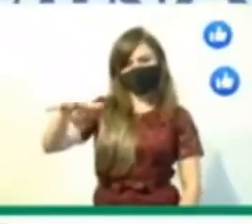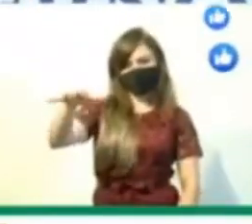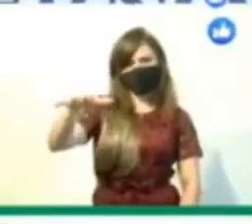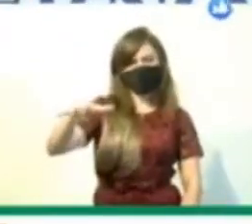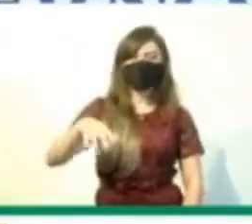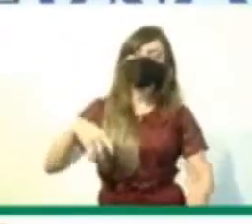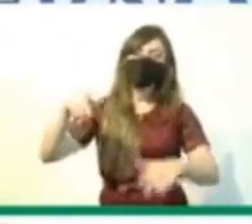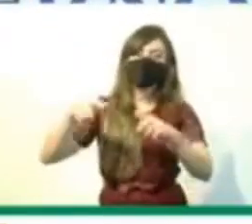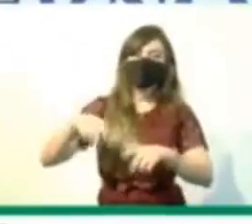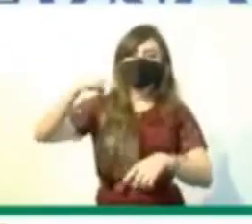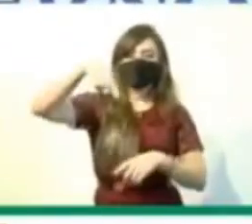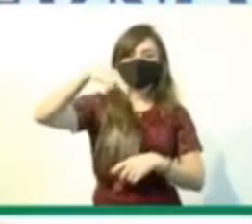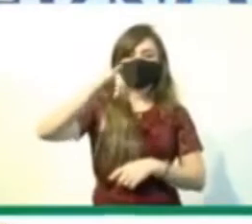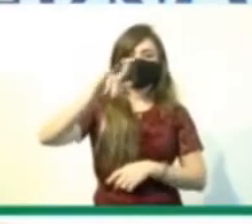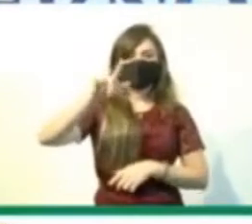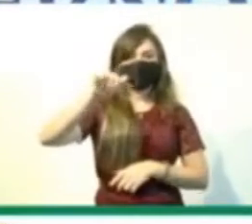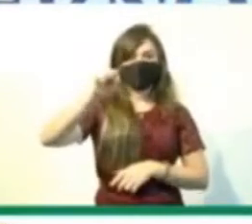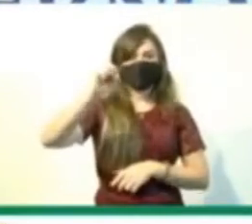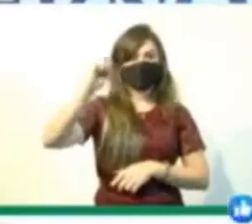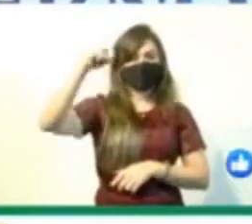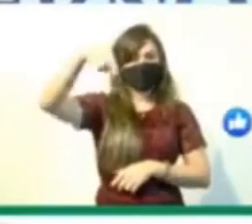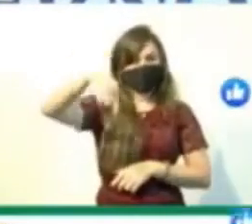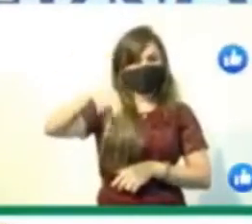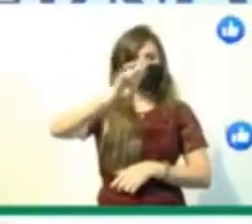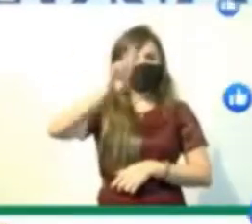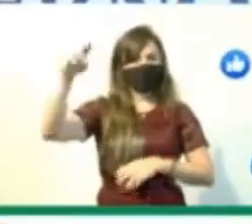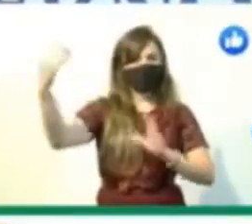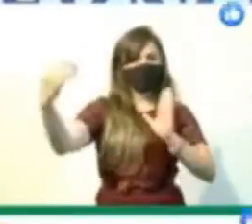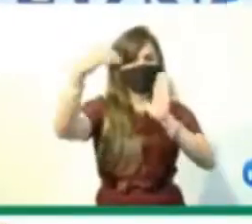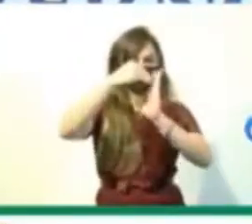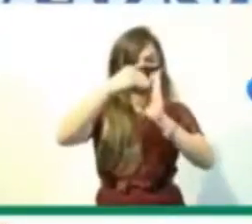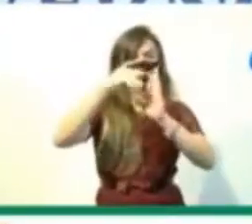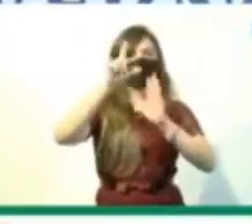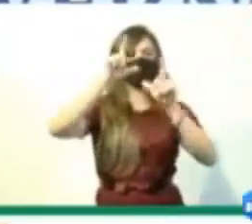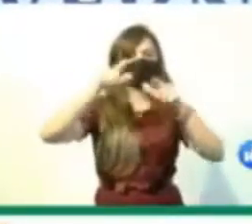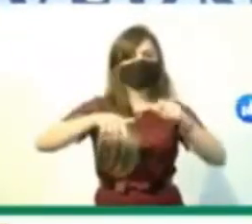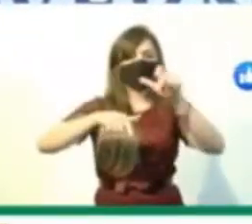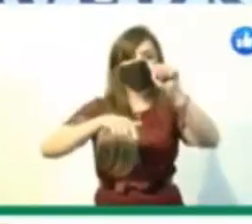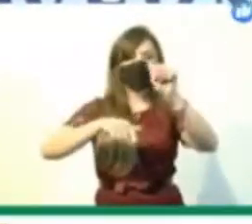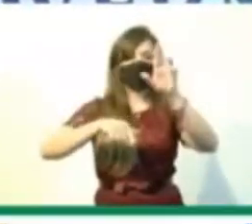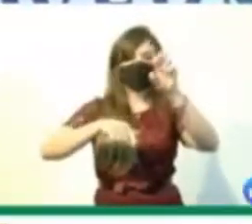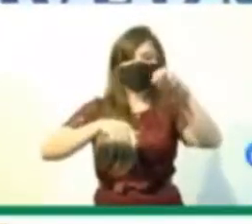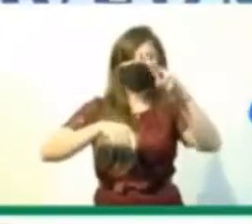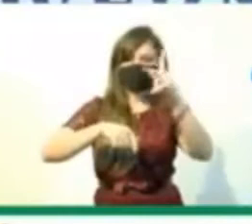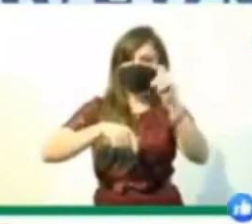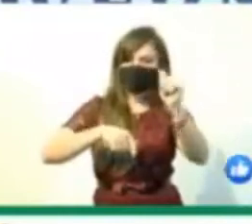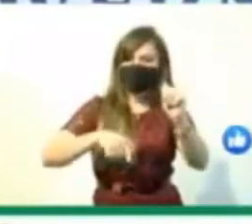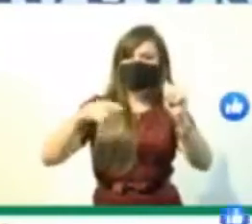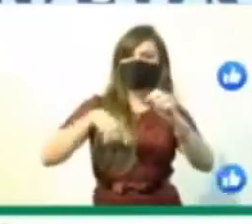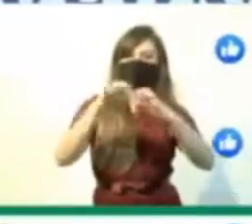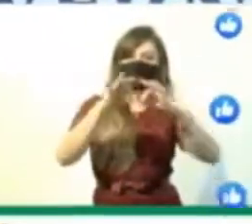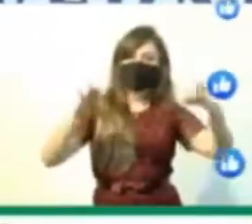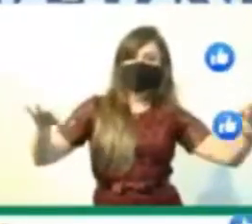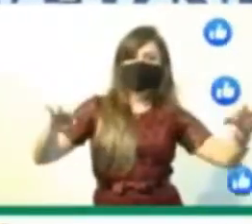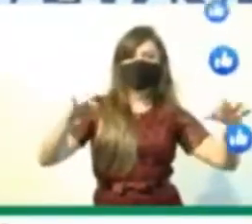chama Areninha Nilson Bernardo, né? É também uma areninha de 1.000 metros quadrados, em torno de 1.000 metros quadrados,